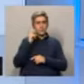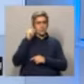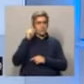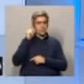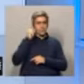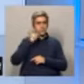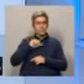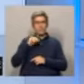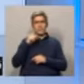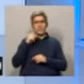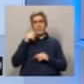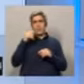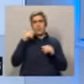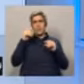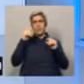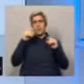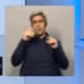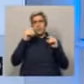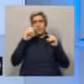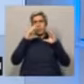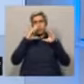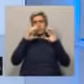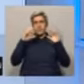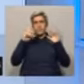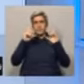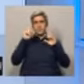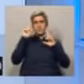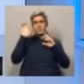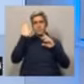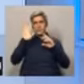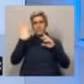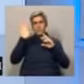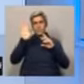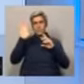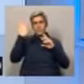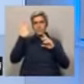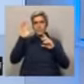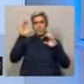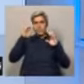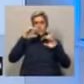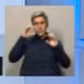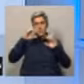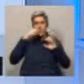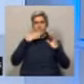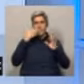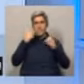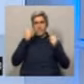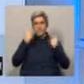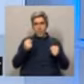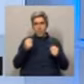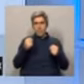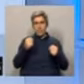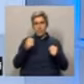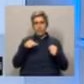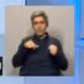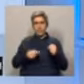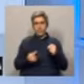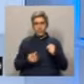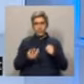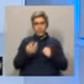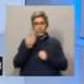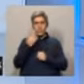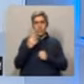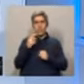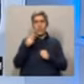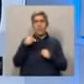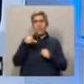daquela pressão próxima e aquelas linhas de instabilidade, no Grupo Ocidental, precipitação para o dia de hoje, o vento a soprar forte do quadrante sul. Relativamente aos